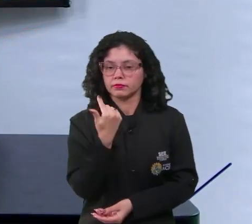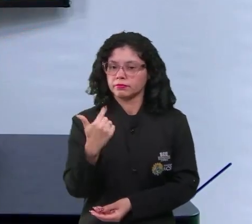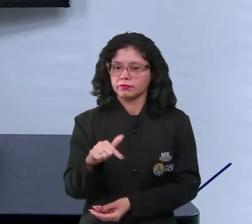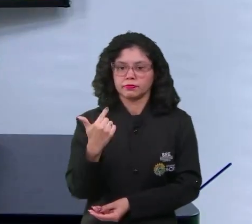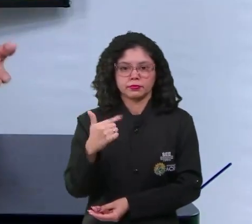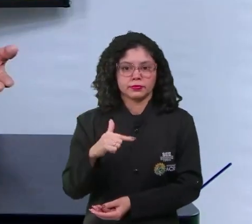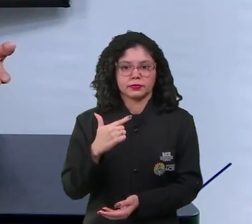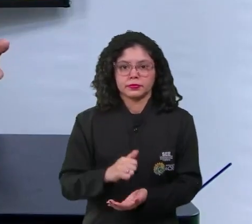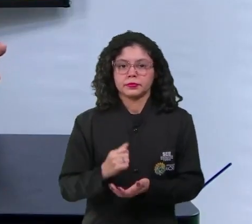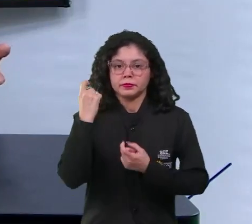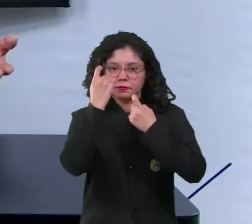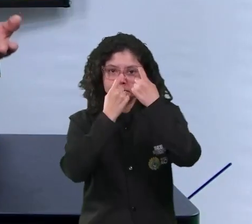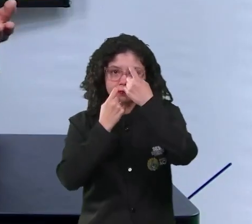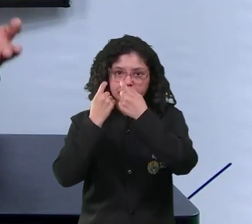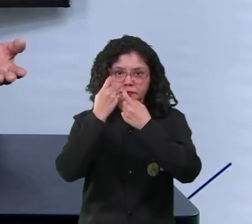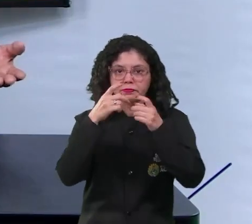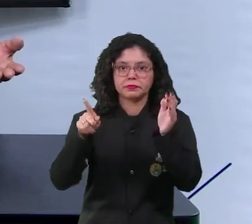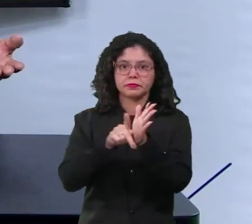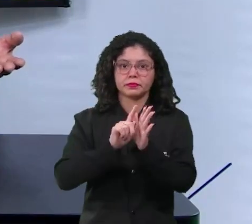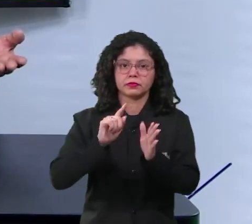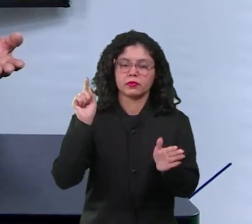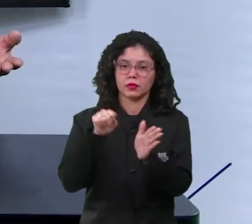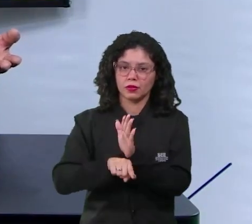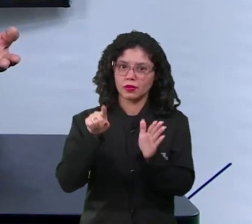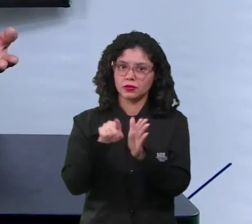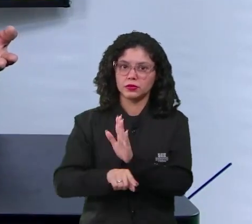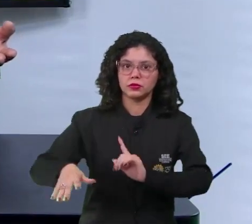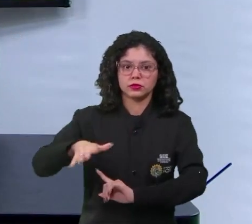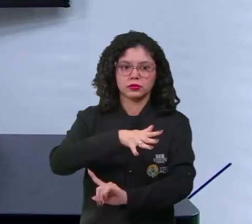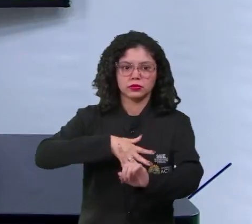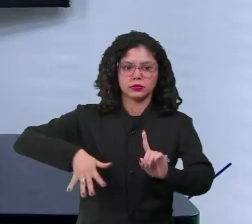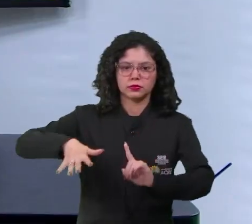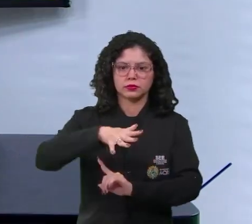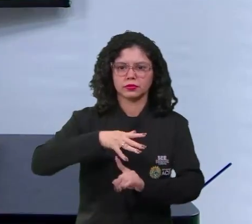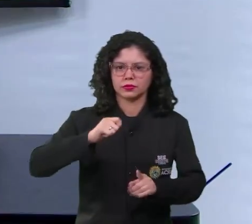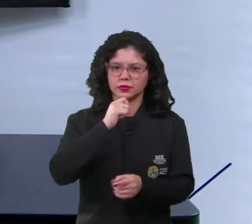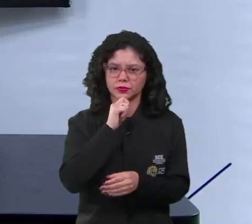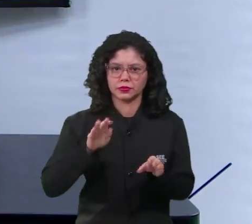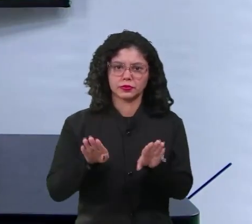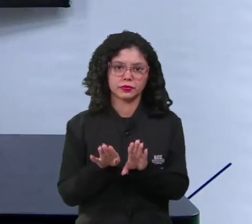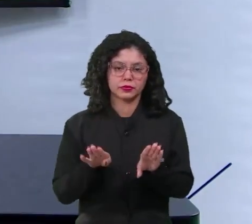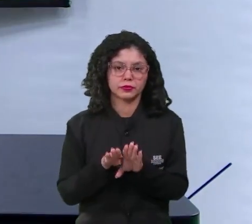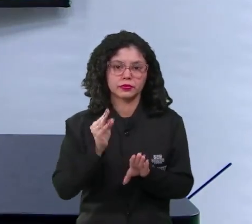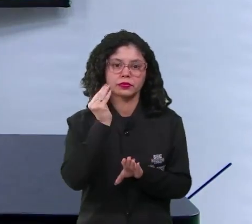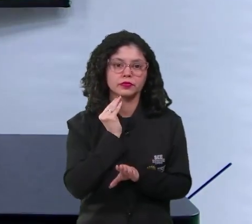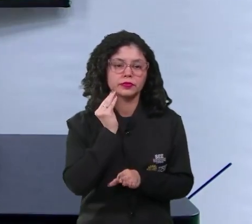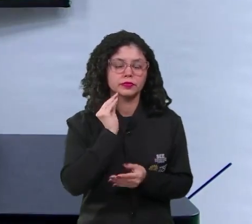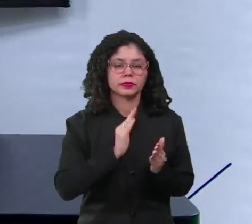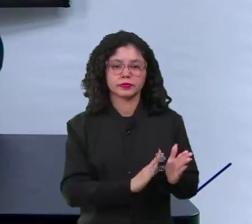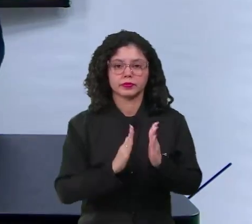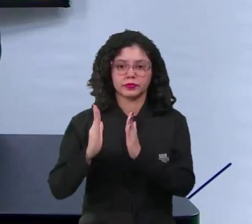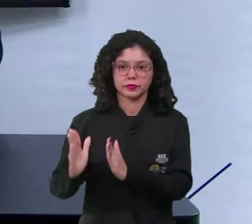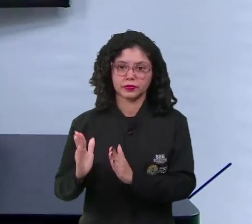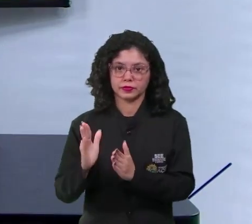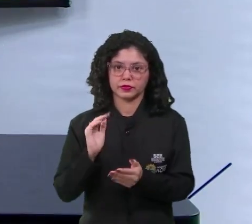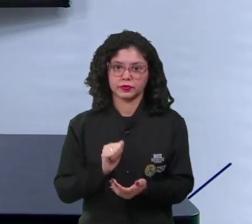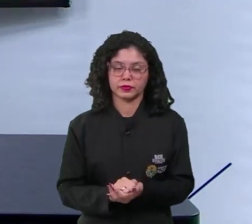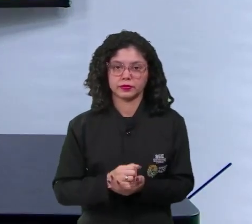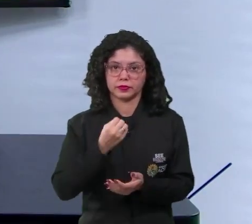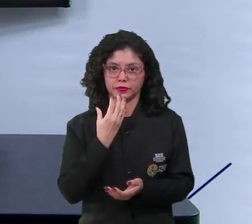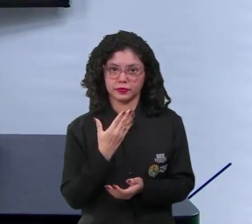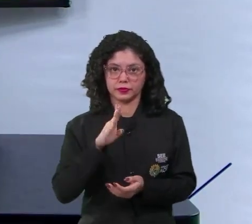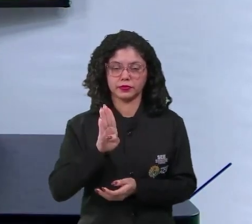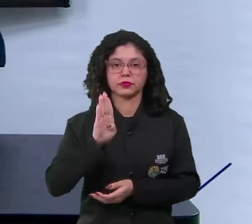tem uma preocupação com a questão ambiental. E aí a gente tentou, a partir do pensamento de